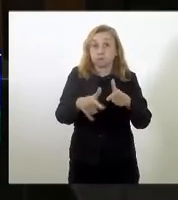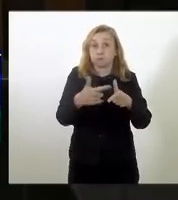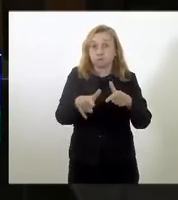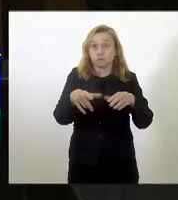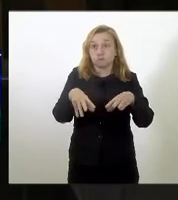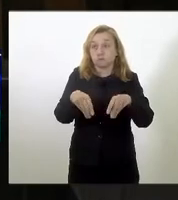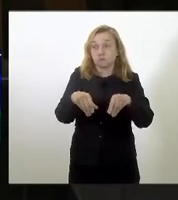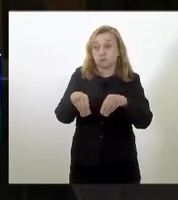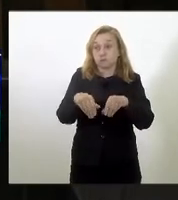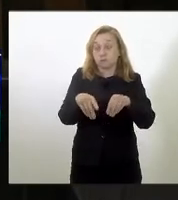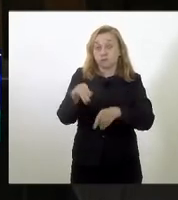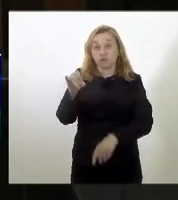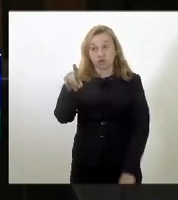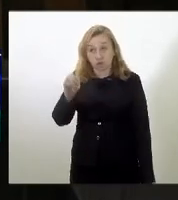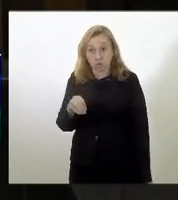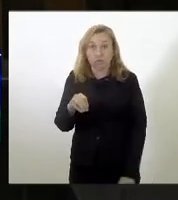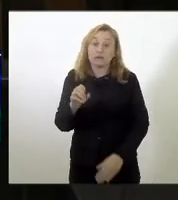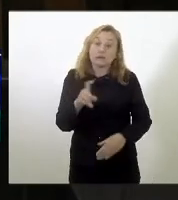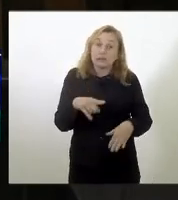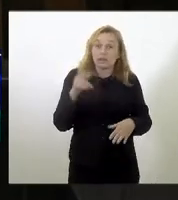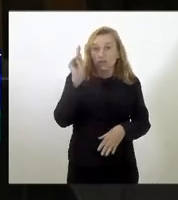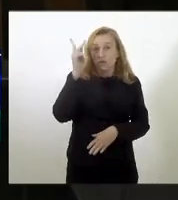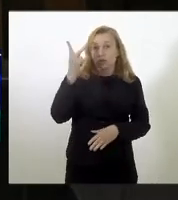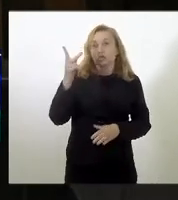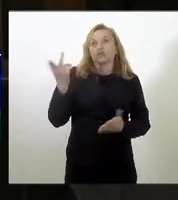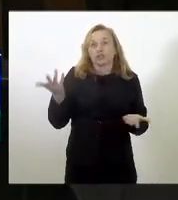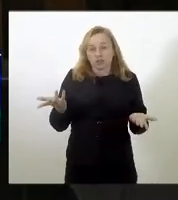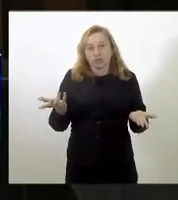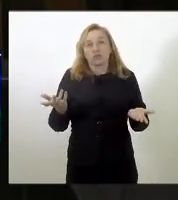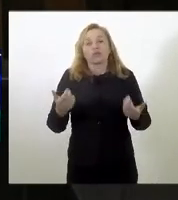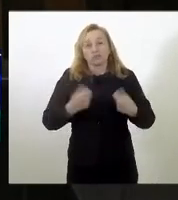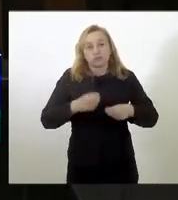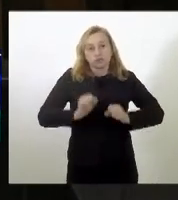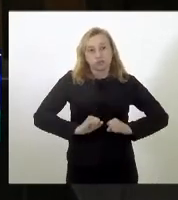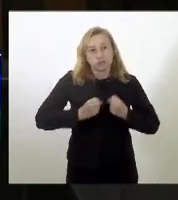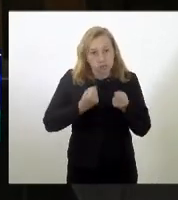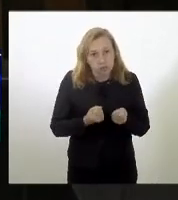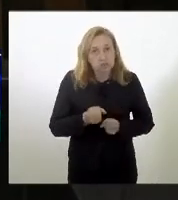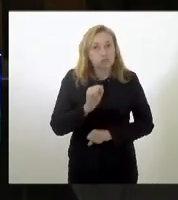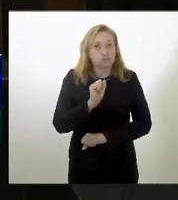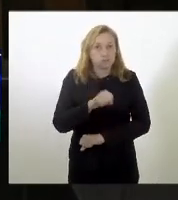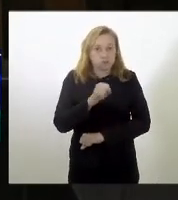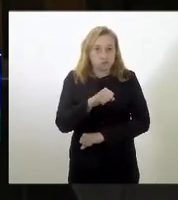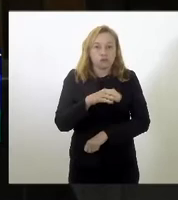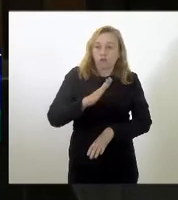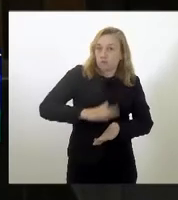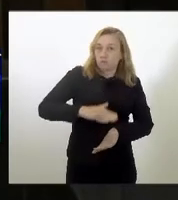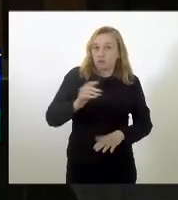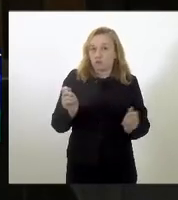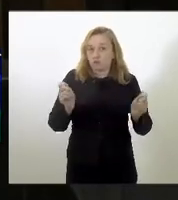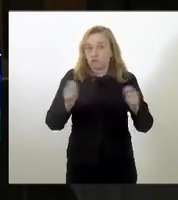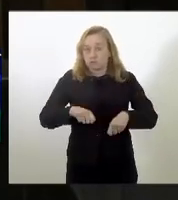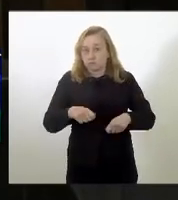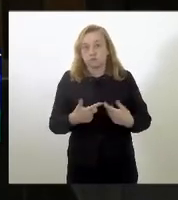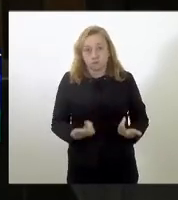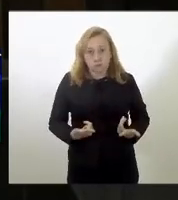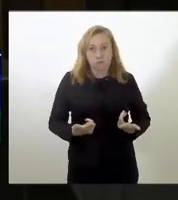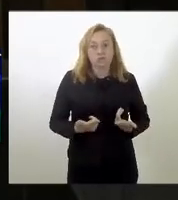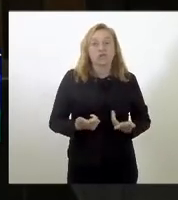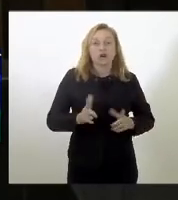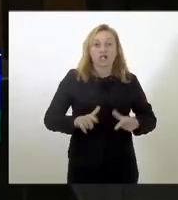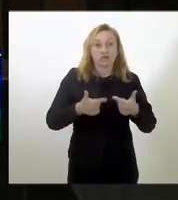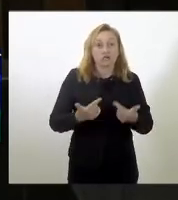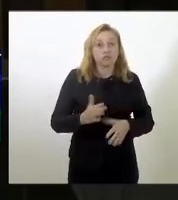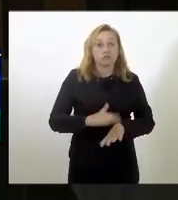o ITERJ é um órgão historicamente dedicado a isso, que tem que ser fortalecido, que tem que ser ainda mais potente, que tem que funcionar ainda